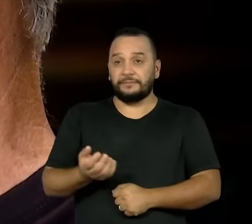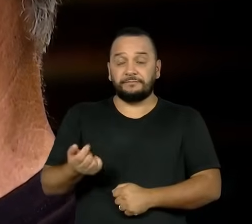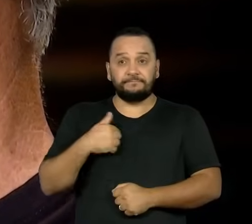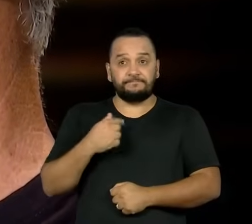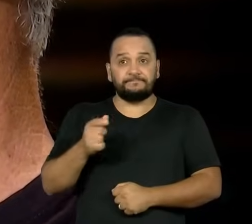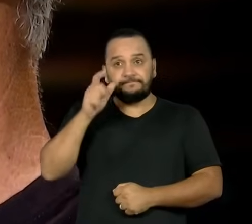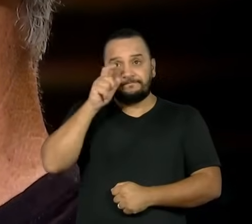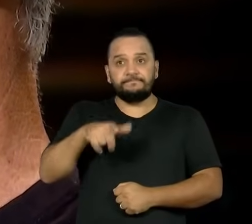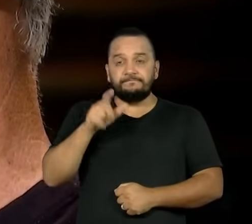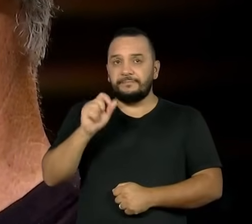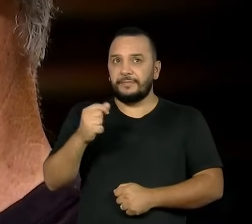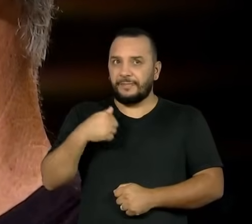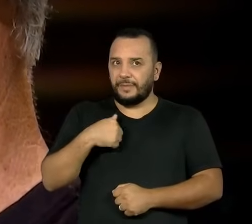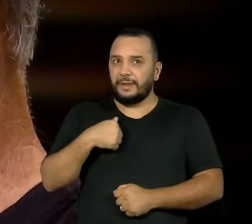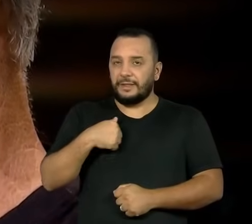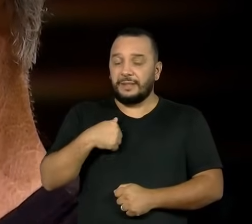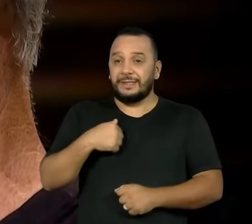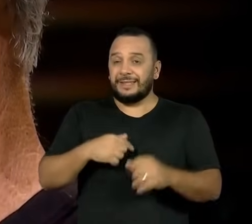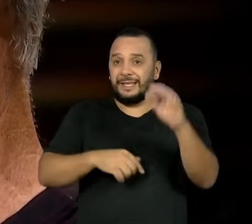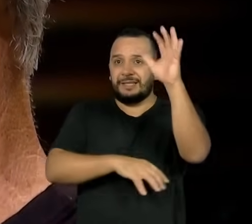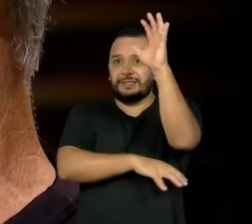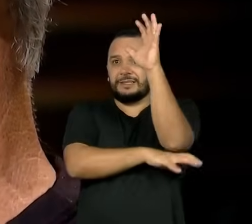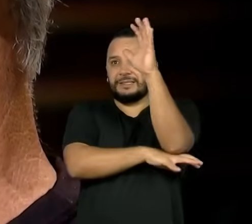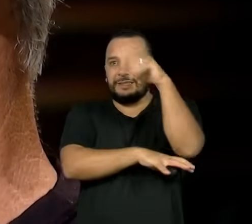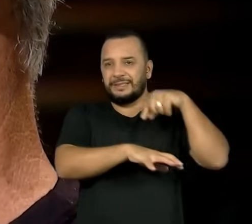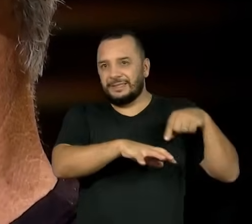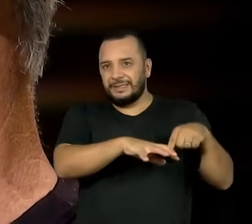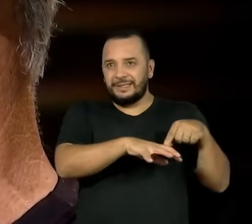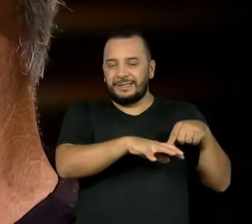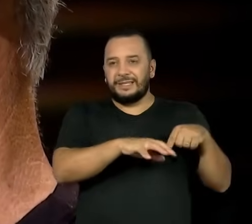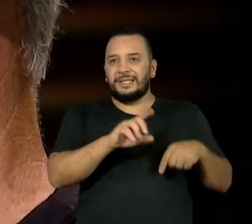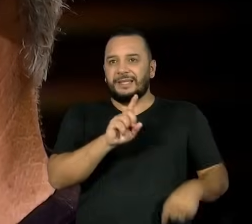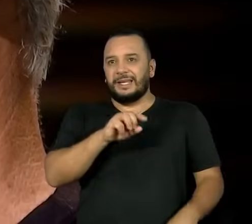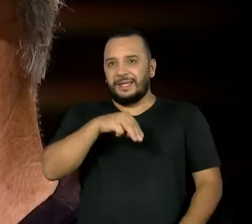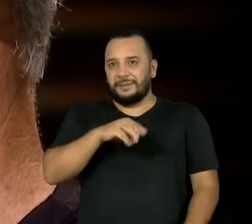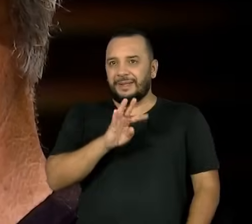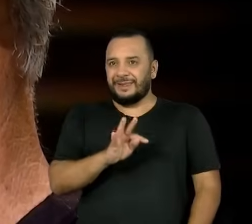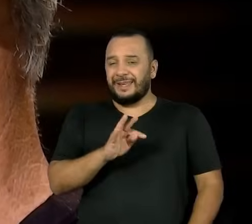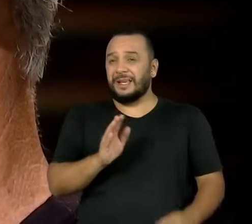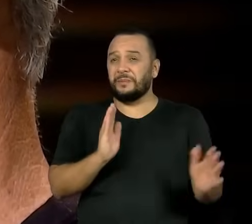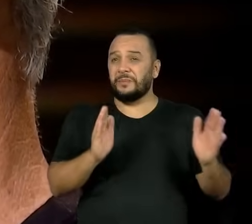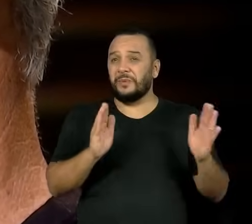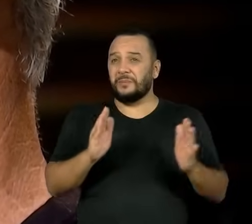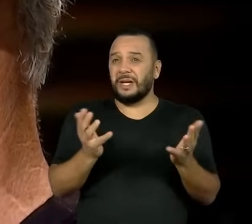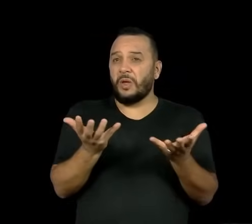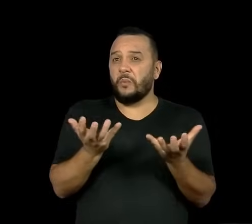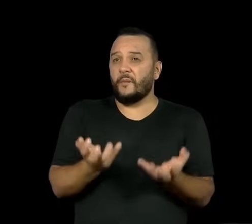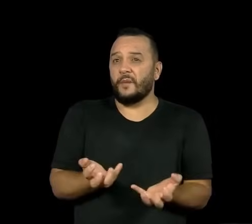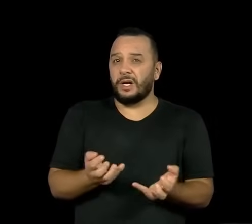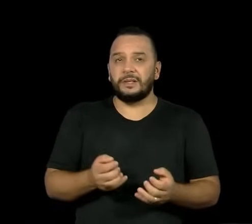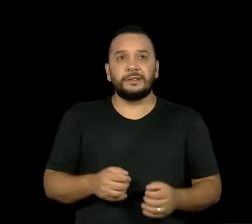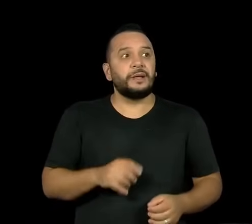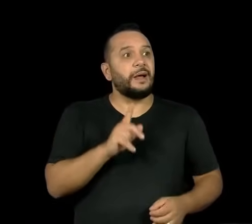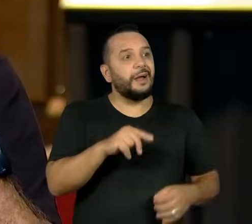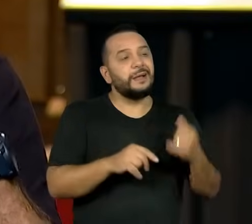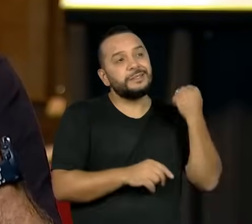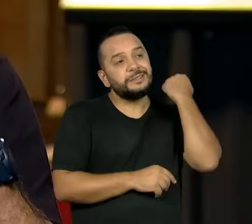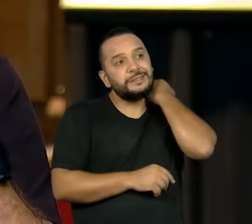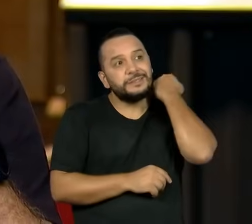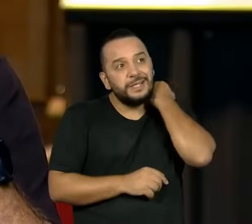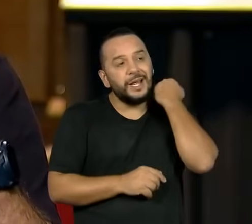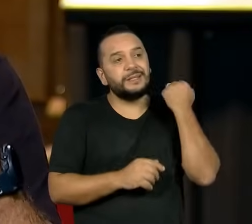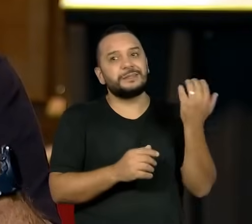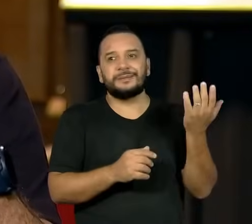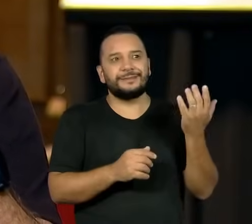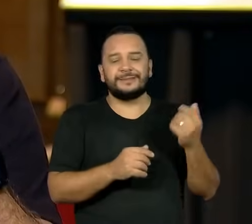Curiosamente, ela produz um tantão de DMT na época de mais sofrimento para ela. De estresse. De estresse hídrico, Olha